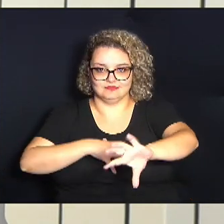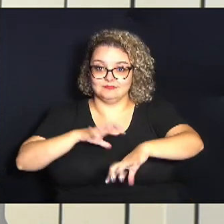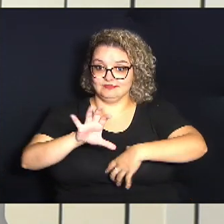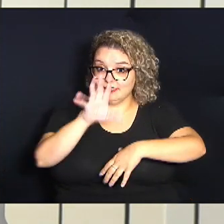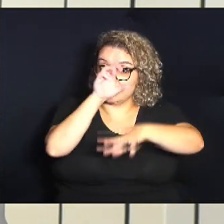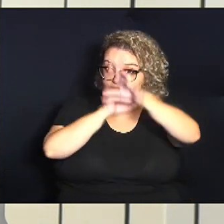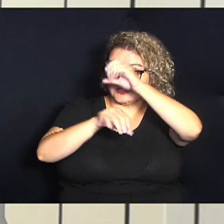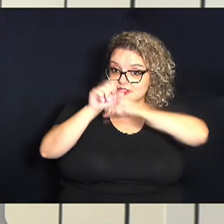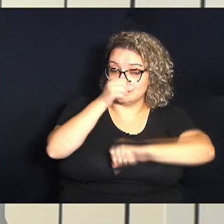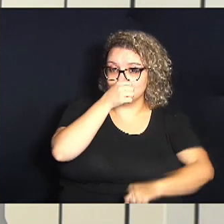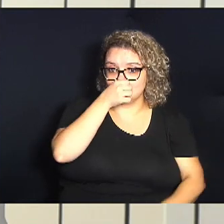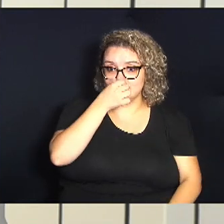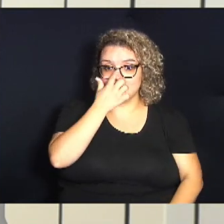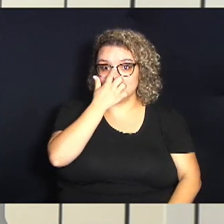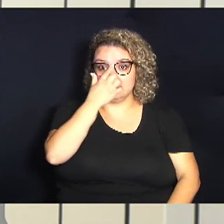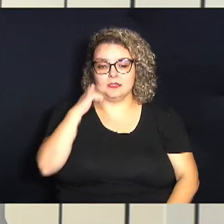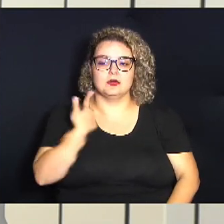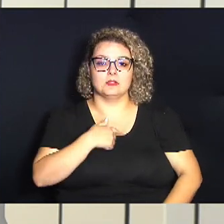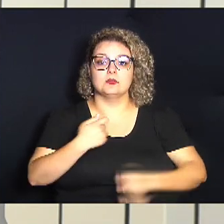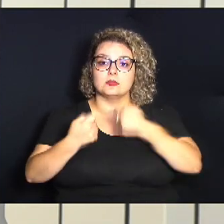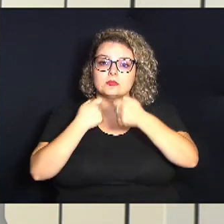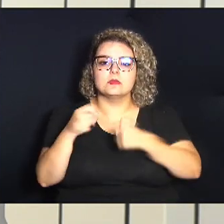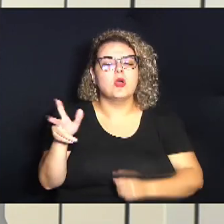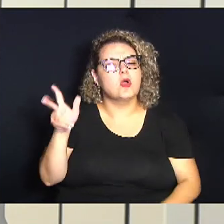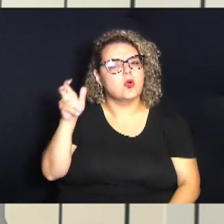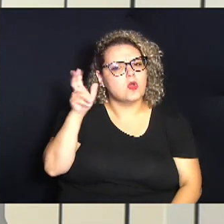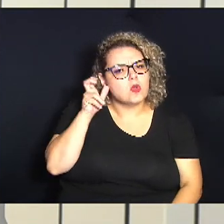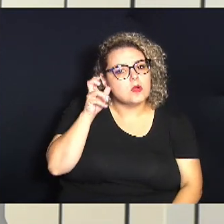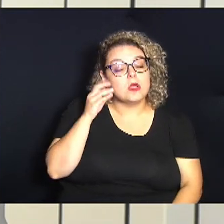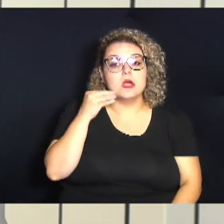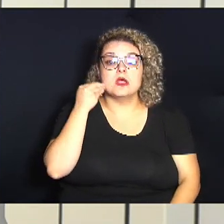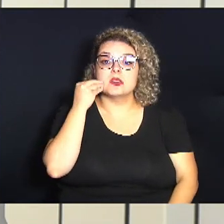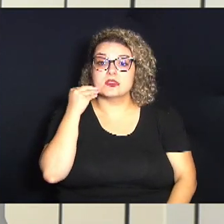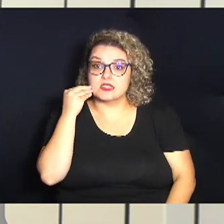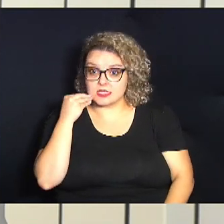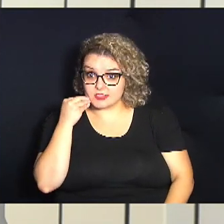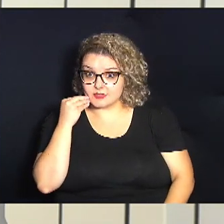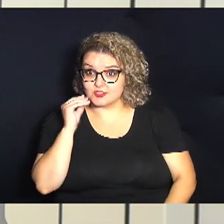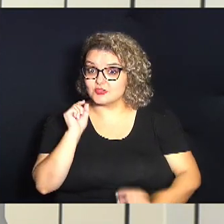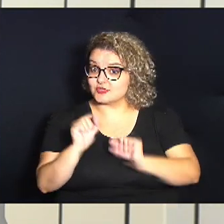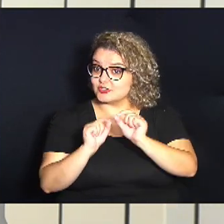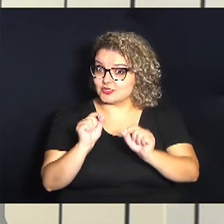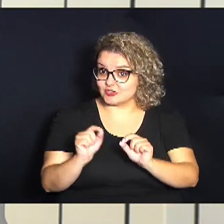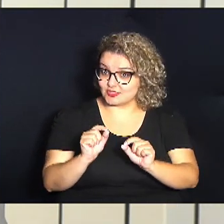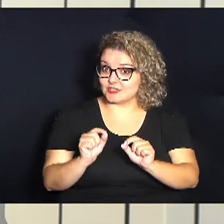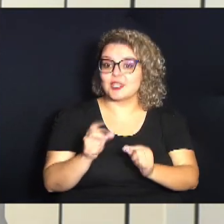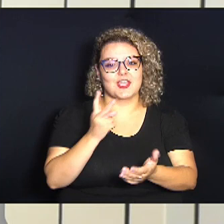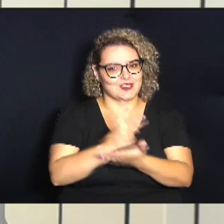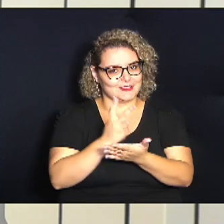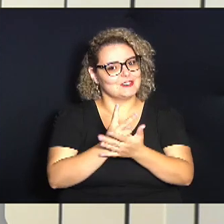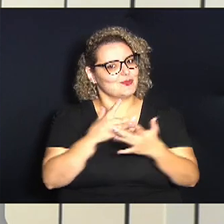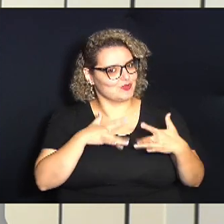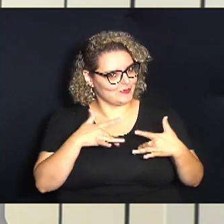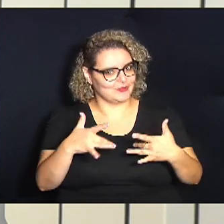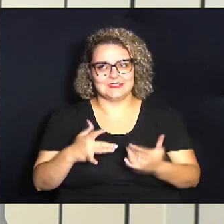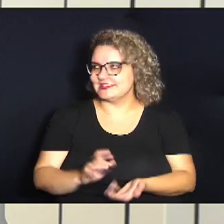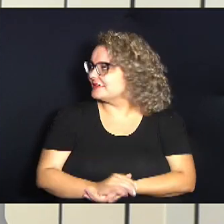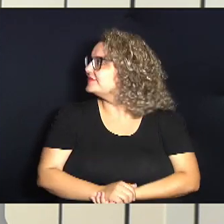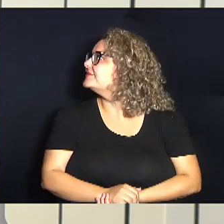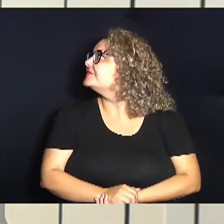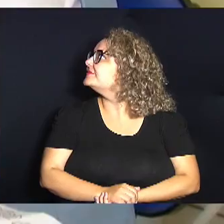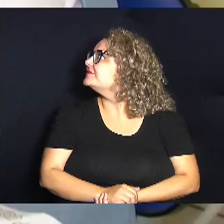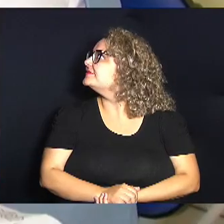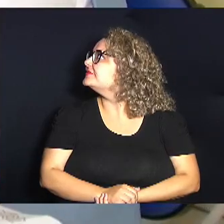aprendizado. A nossa reportagem foi ouvir um pouco da experiência de quem não abre mão de compartilhar.